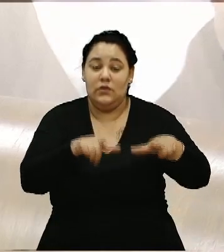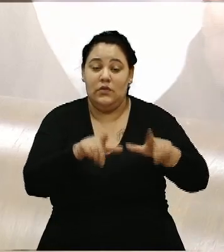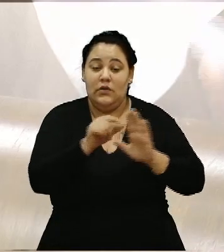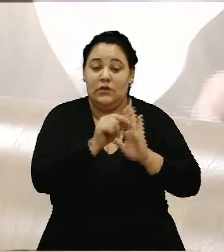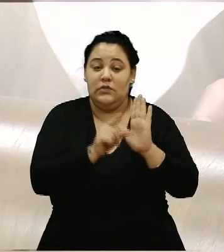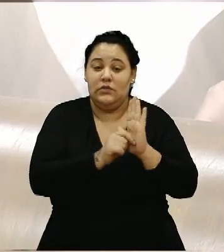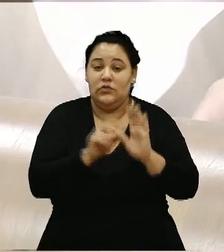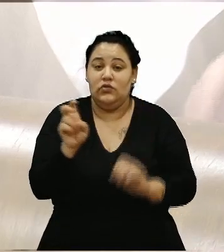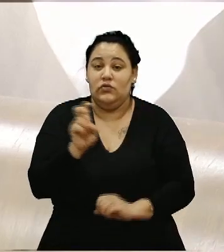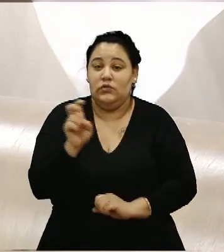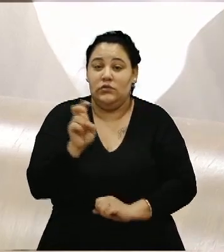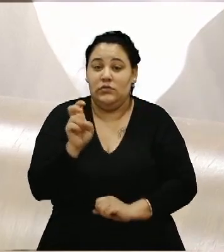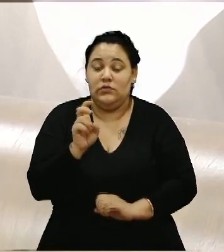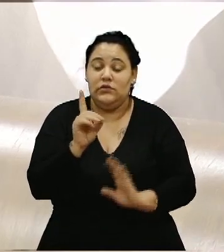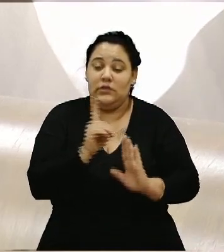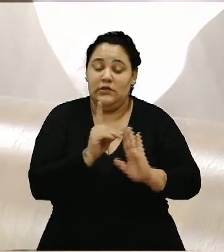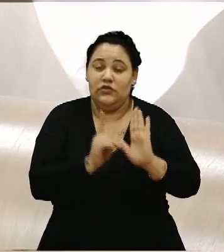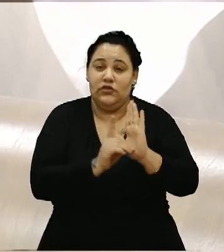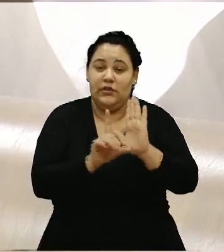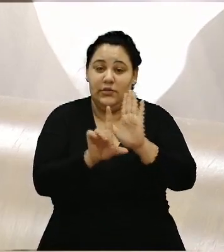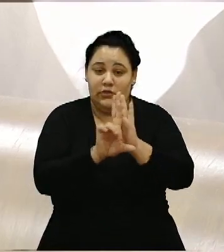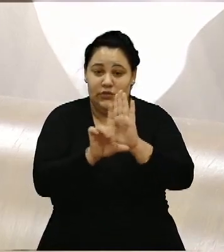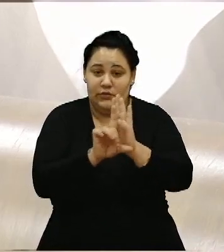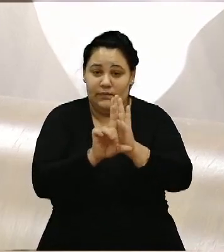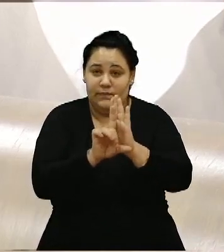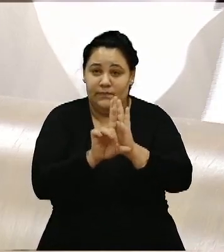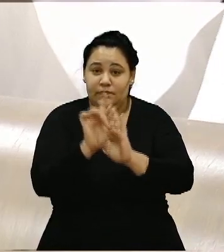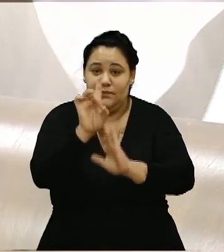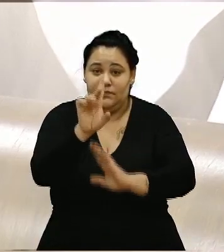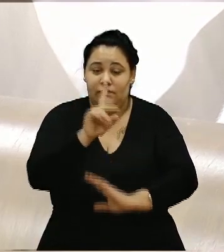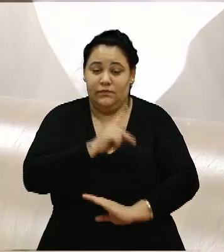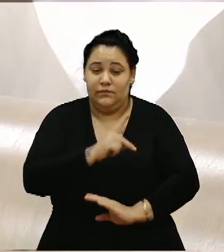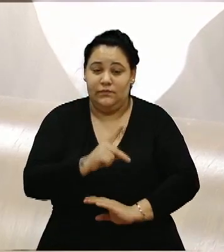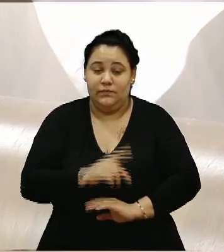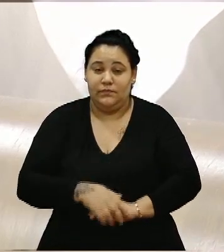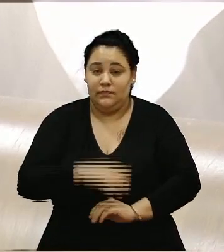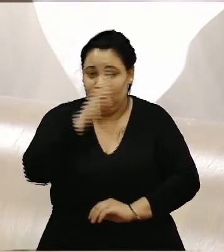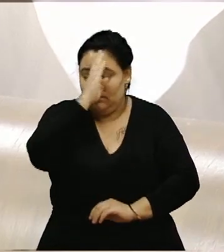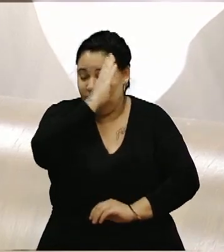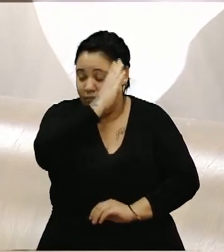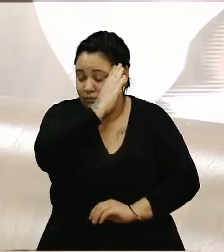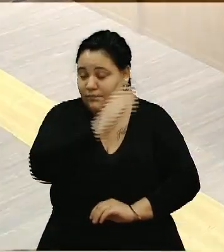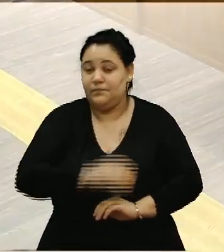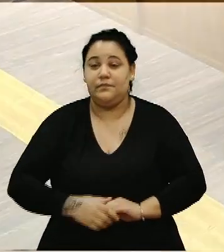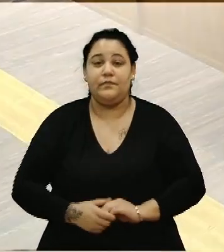5º deste decreto de lei. Era isso, senhor presidente Adriano Bressan.